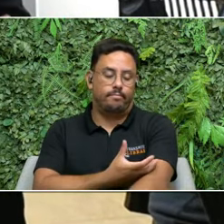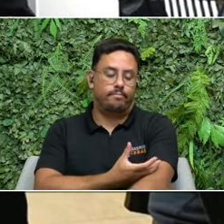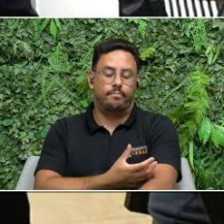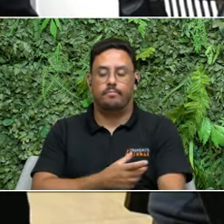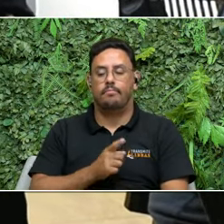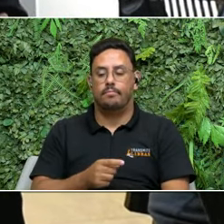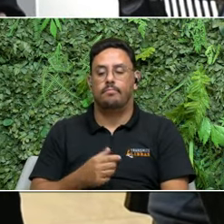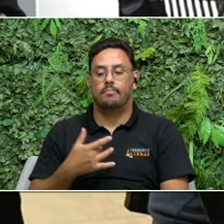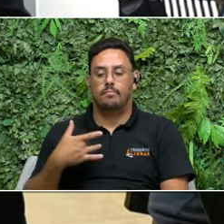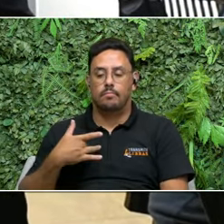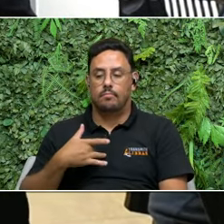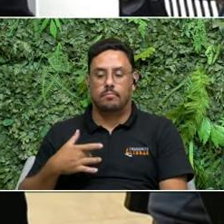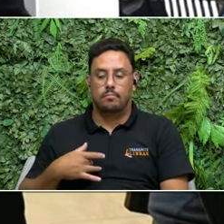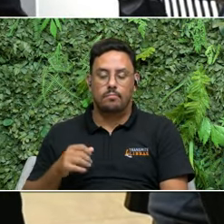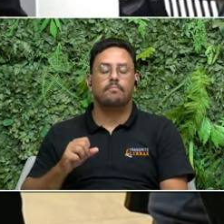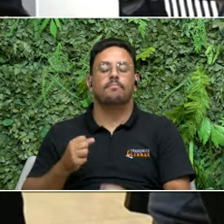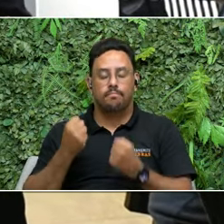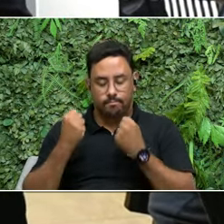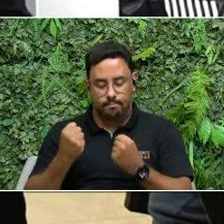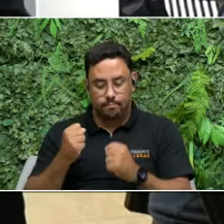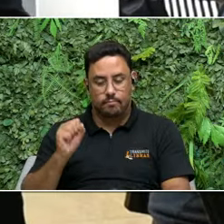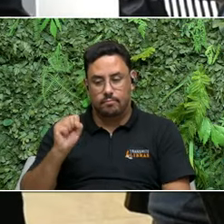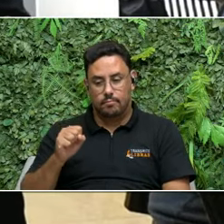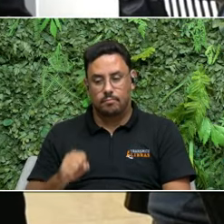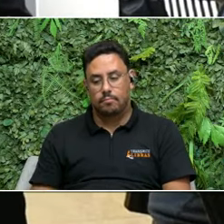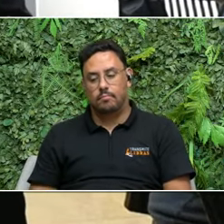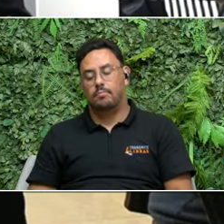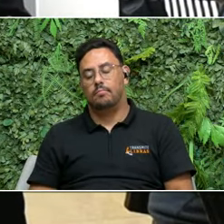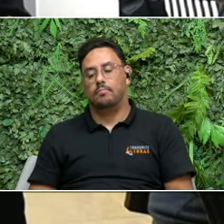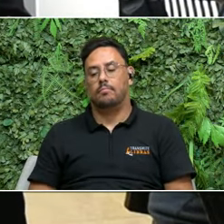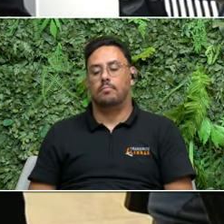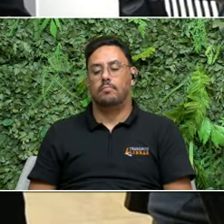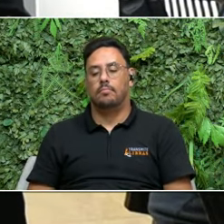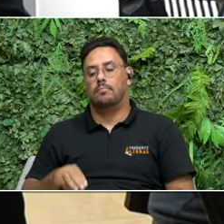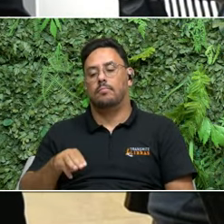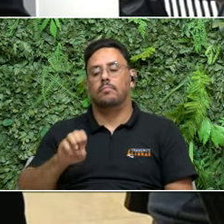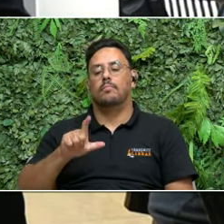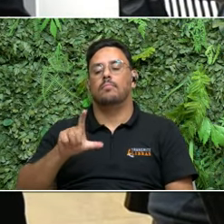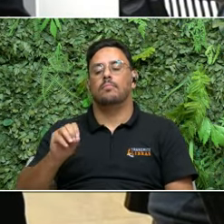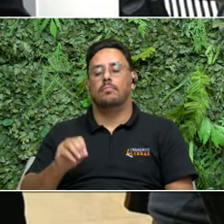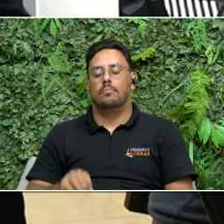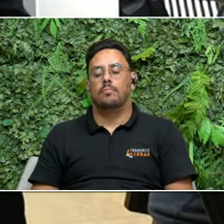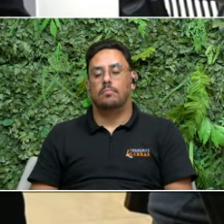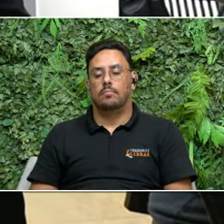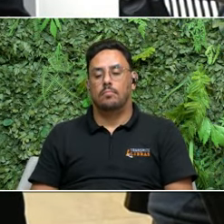para mim o Cruzeiro tá fortalecido sim Guilherme Melo com o empate